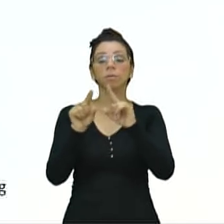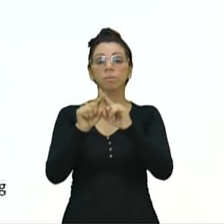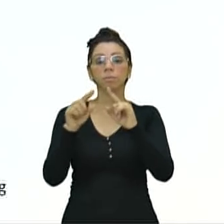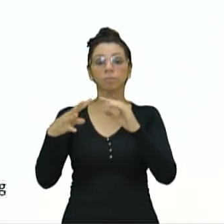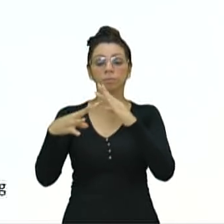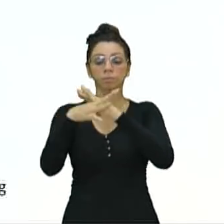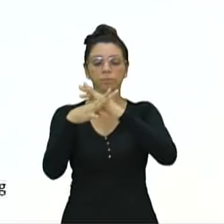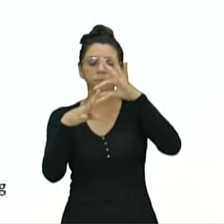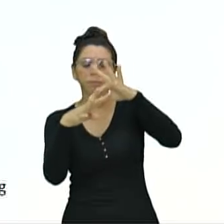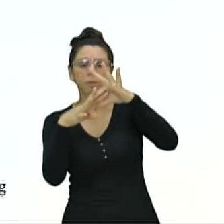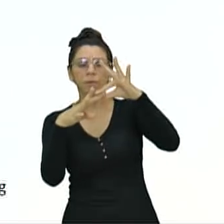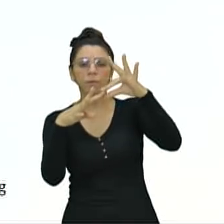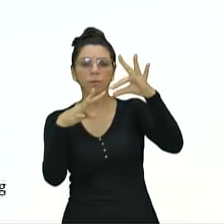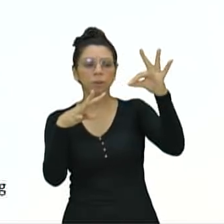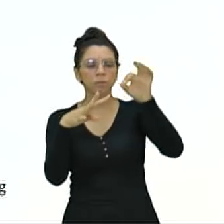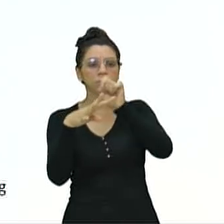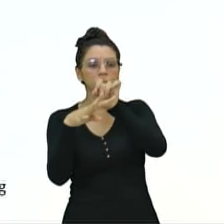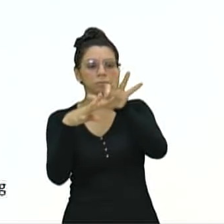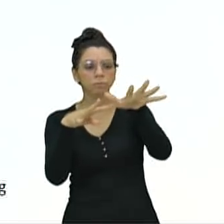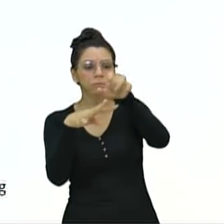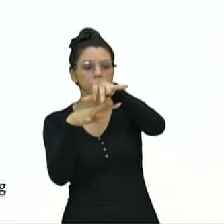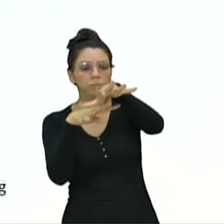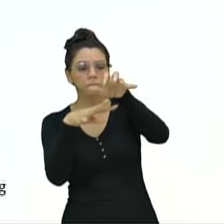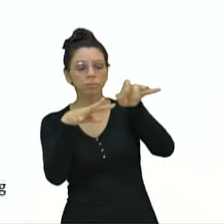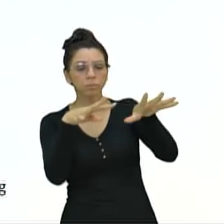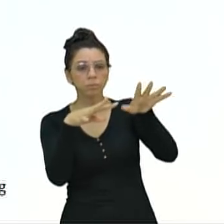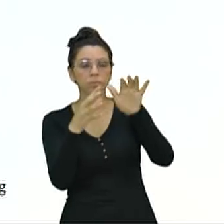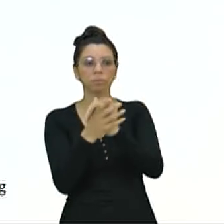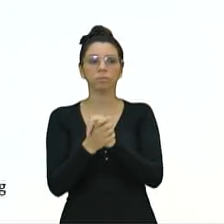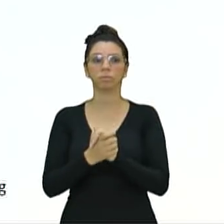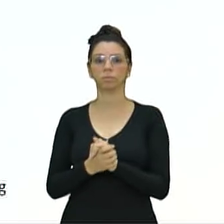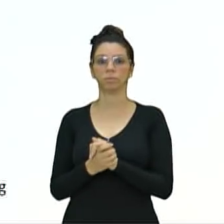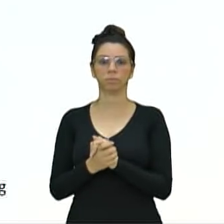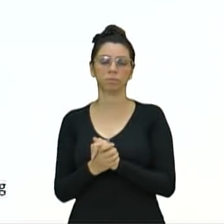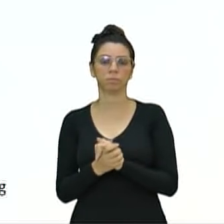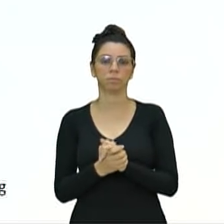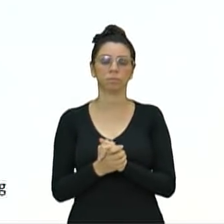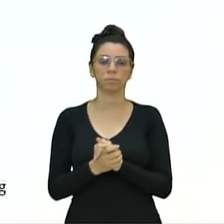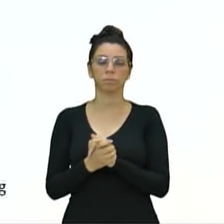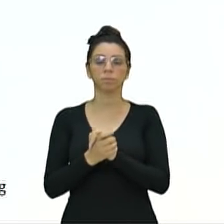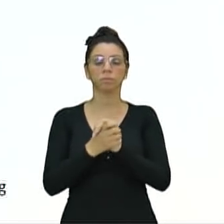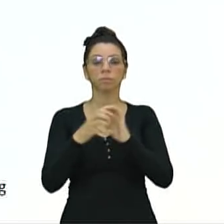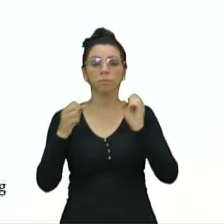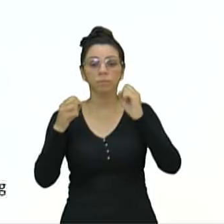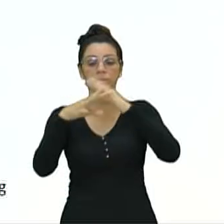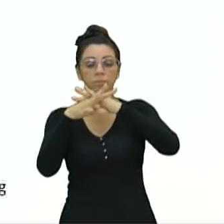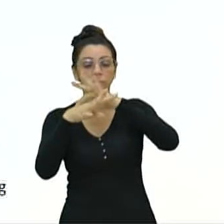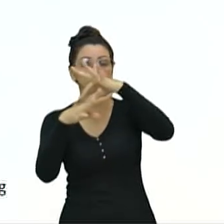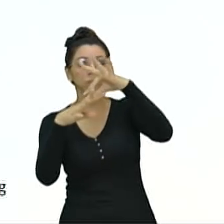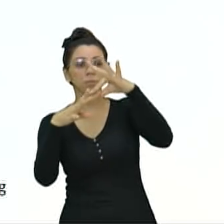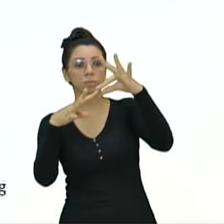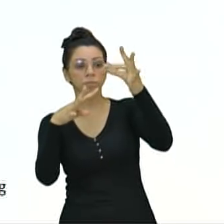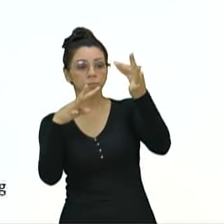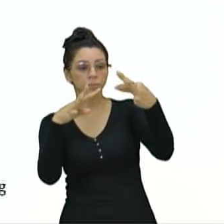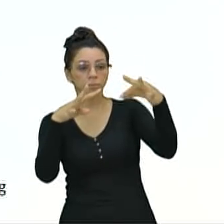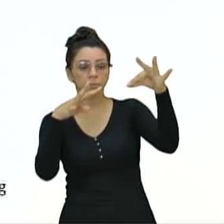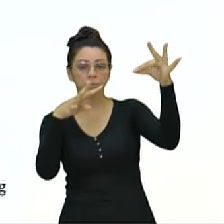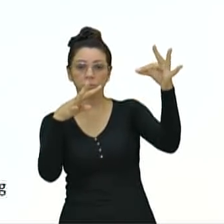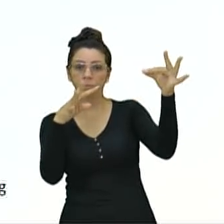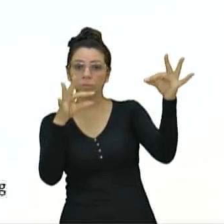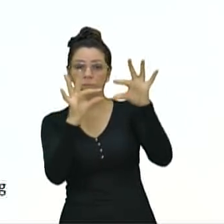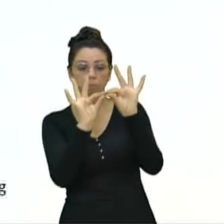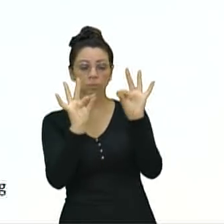e ramificadas, chamadas dendritos. E a última parte é um prolongamento mais espesso e